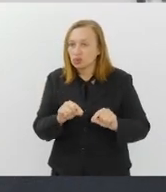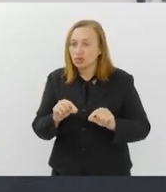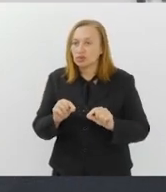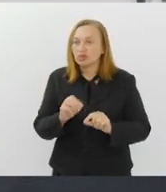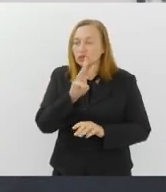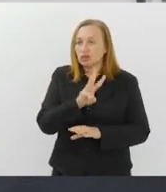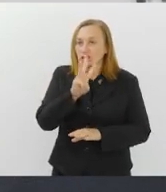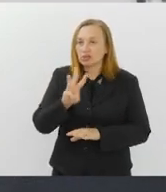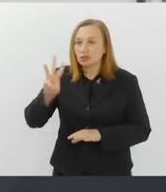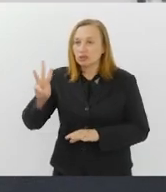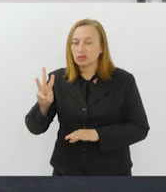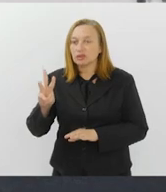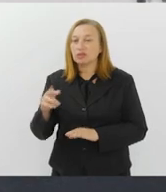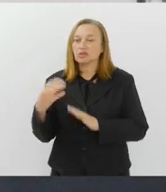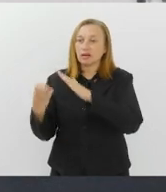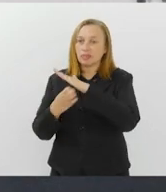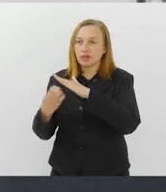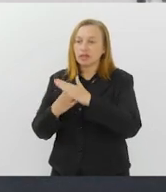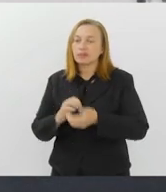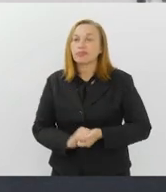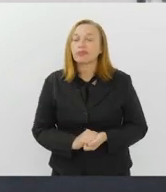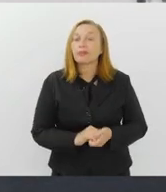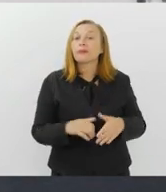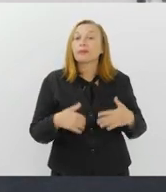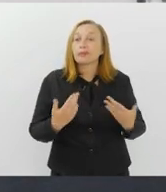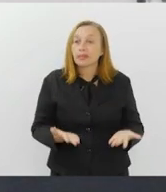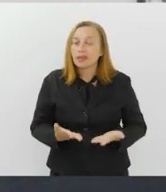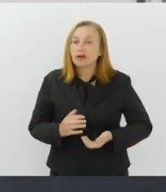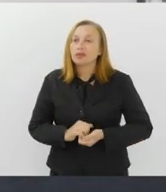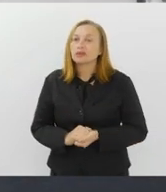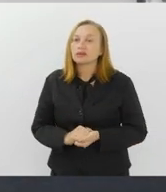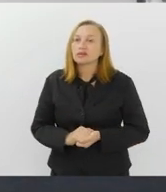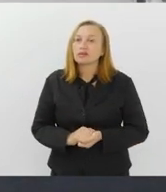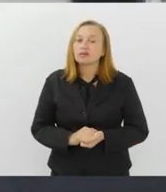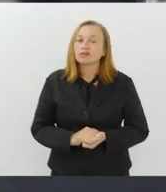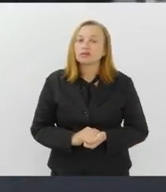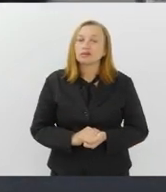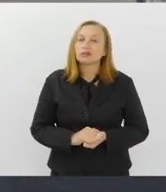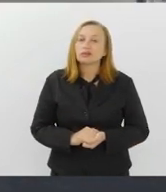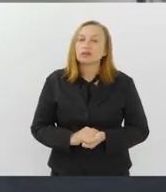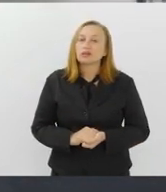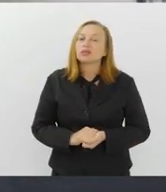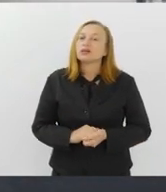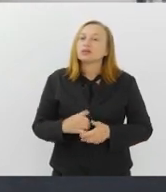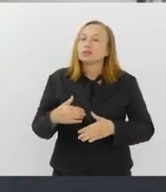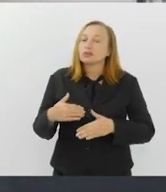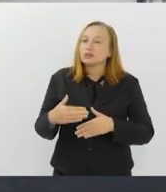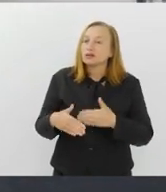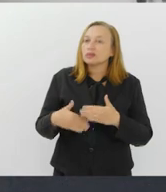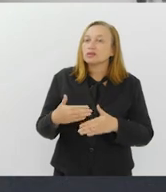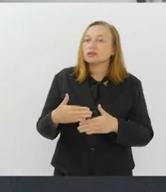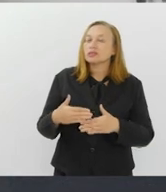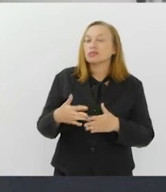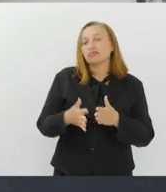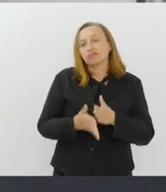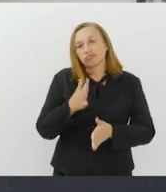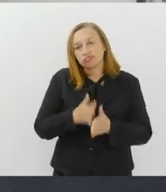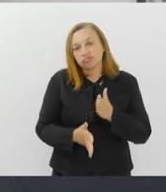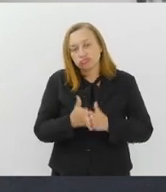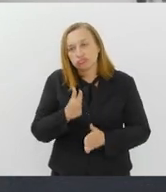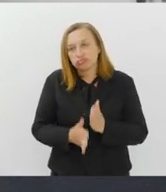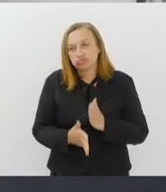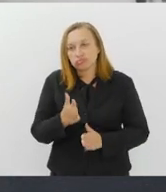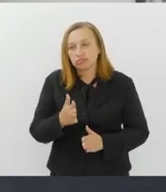da operadora. Assim, essa inconsistência torna o processo mais complexo para quem